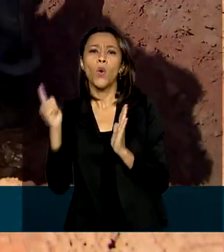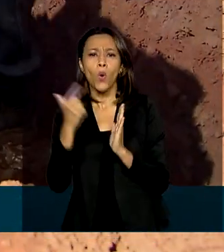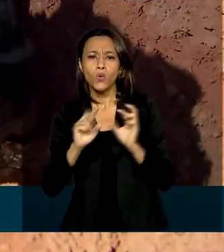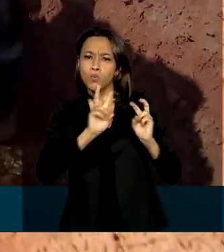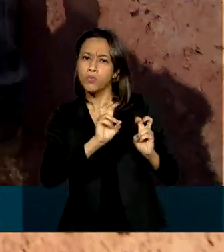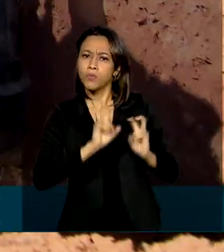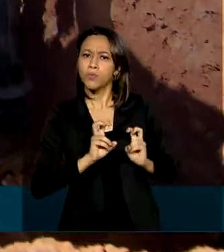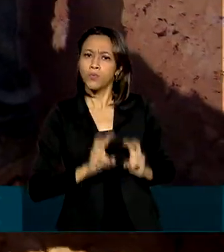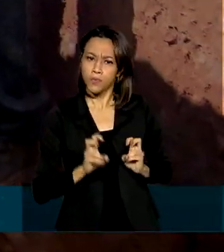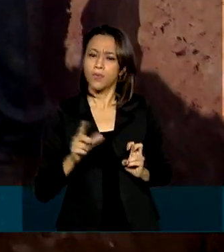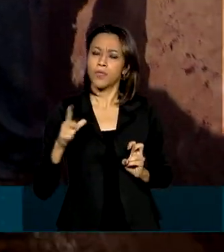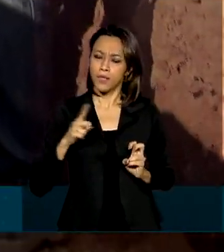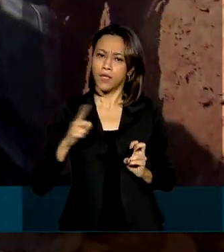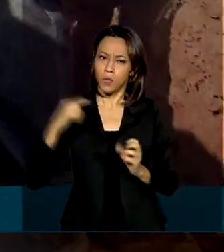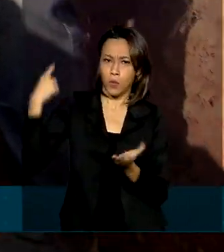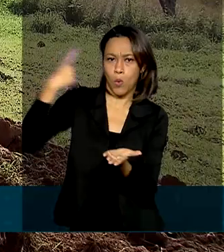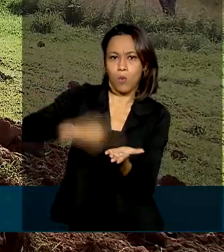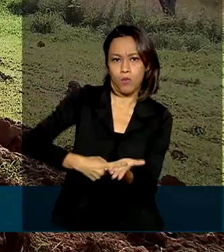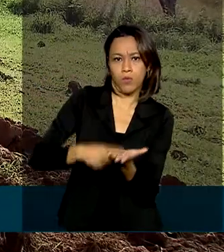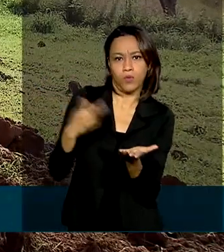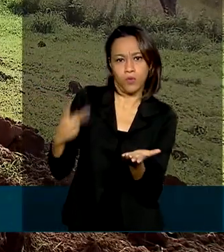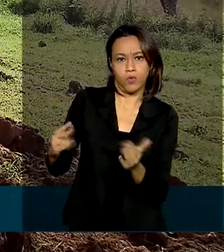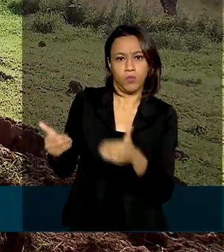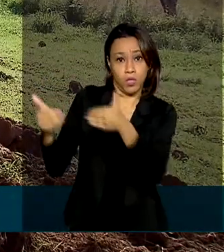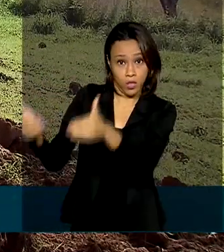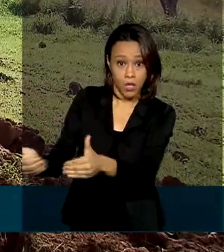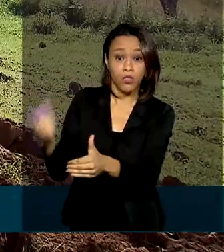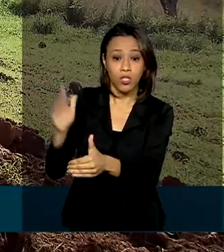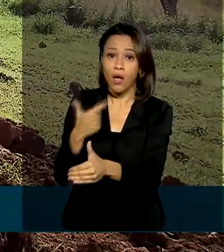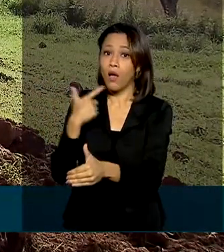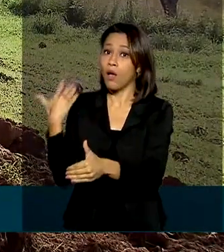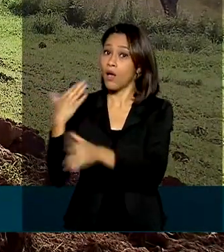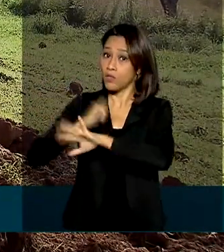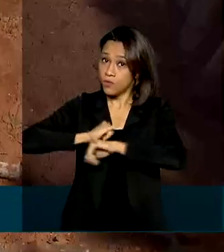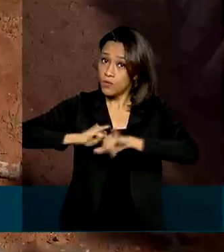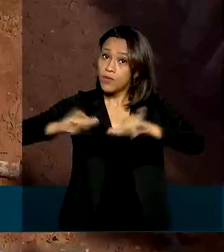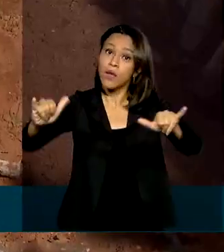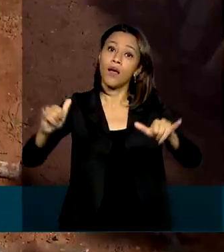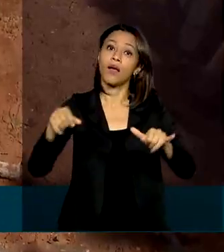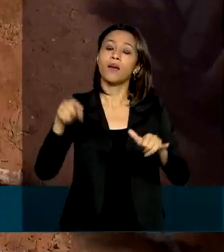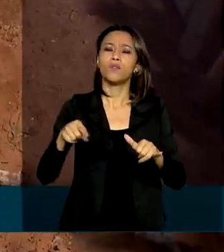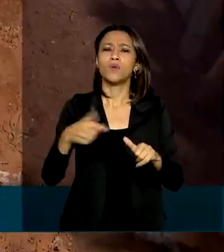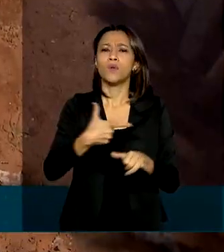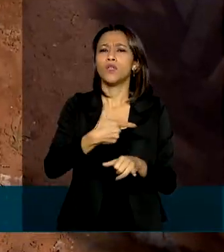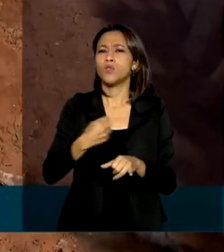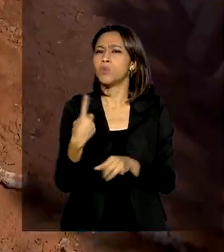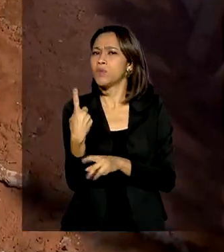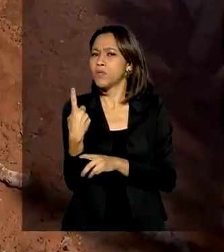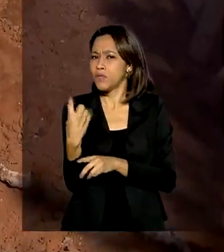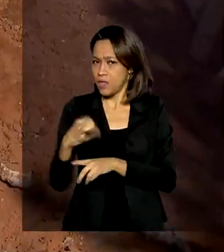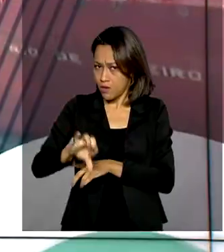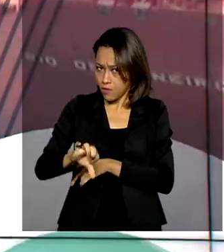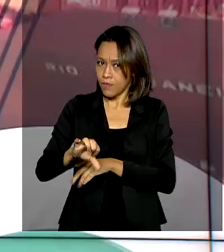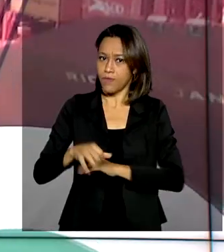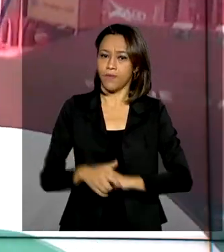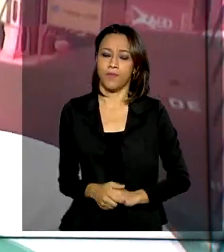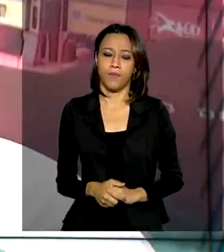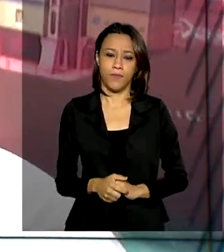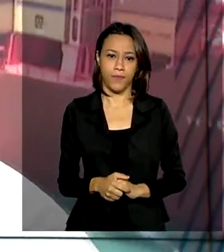eixos da agenda Ambiental Urbana lançada pelo Ministério do meio ambiente em 2019